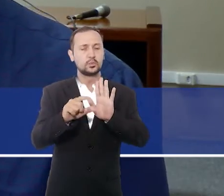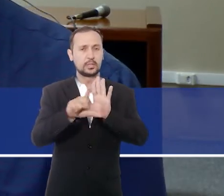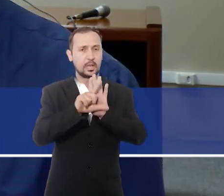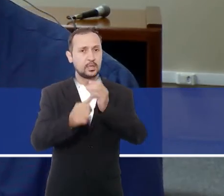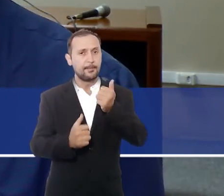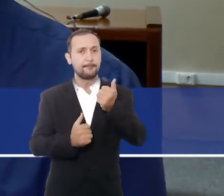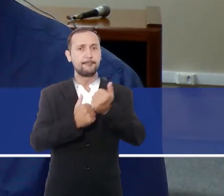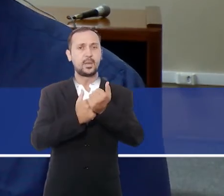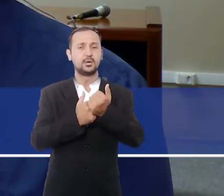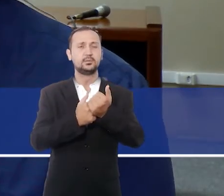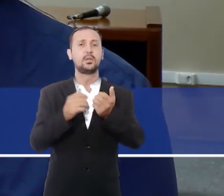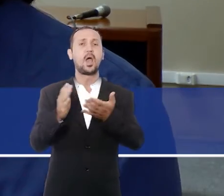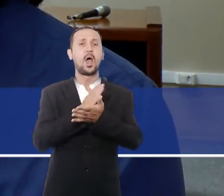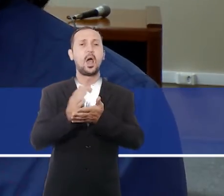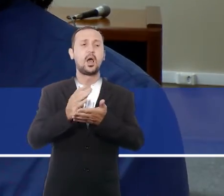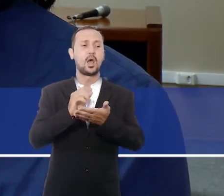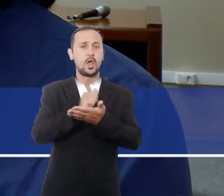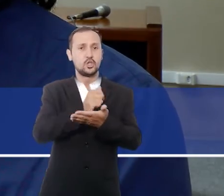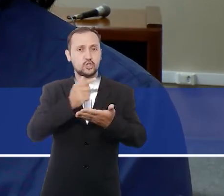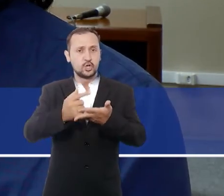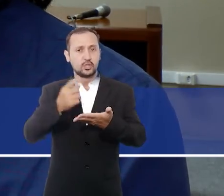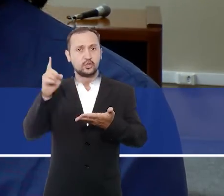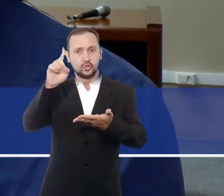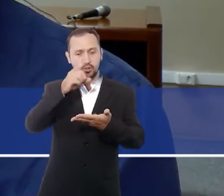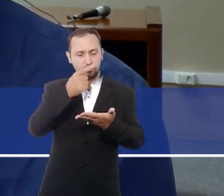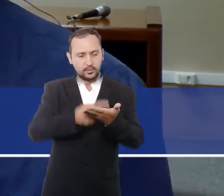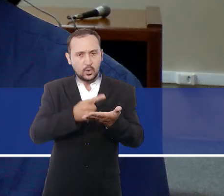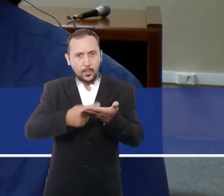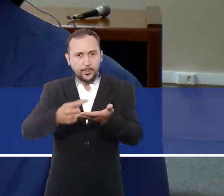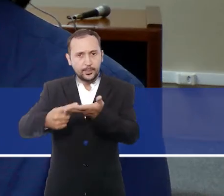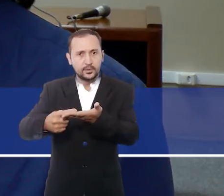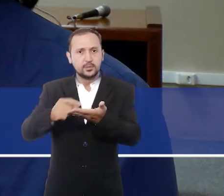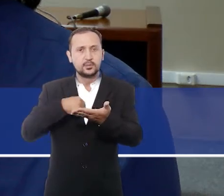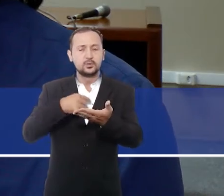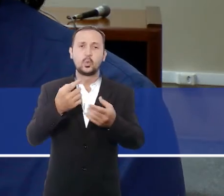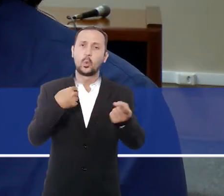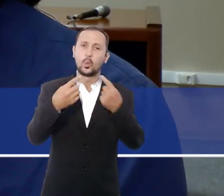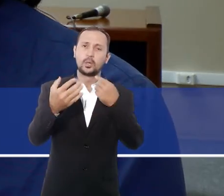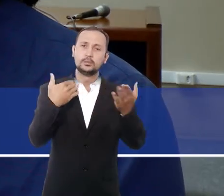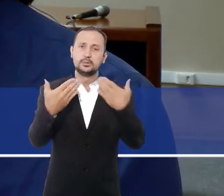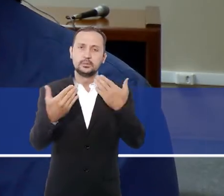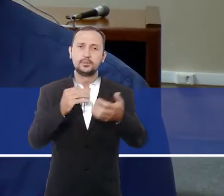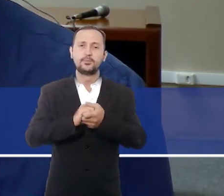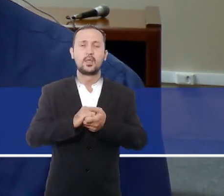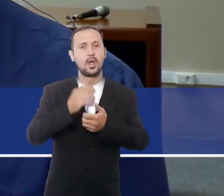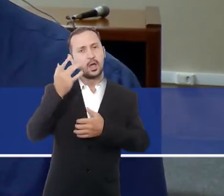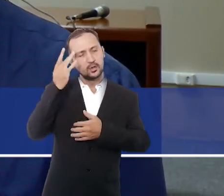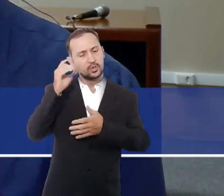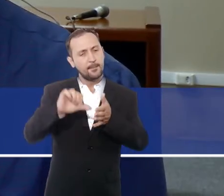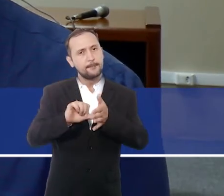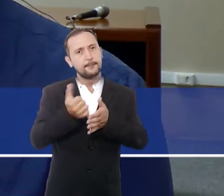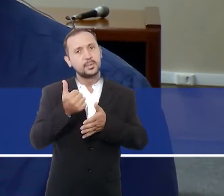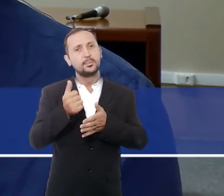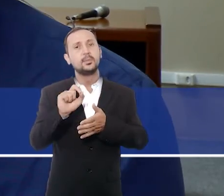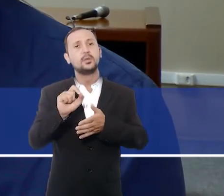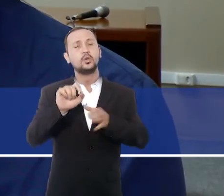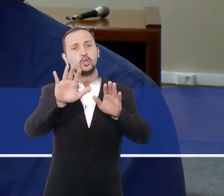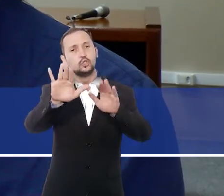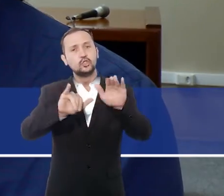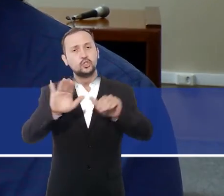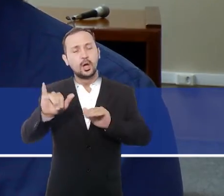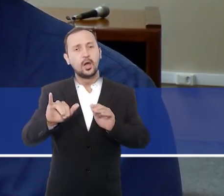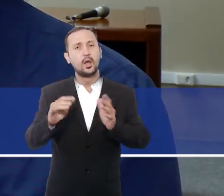resoluções a partir dela e as agendas vão sendo construídas a partir desse diálogo, Creio que a primeira dela